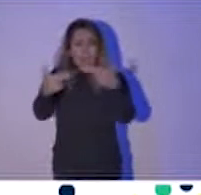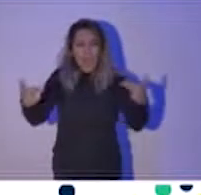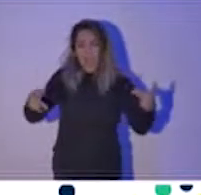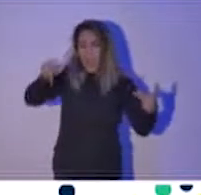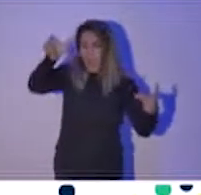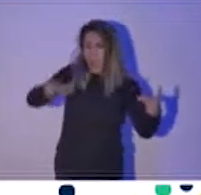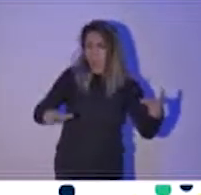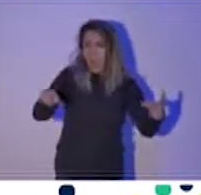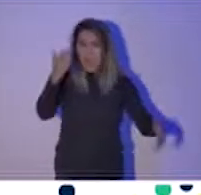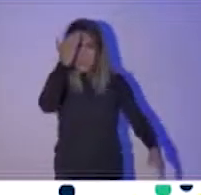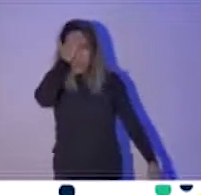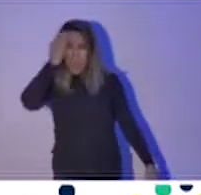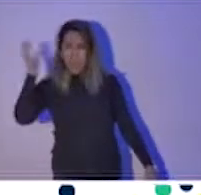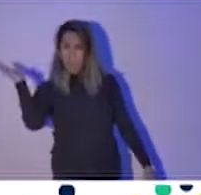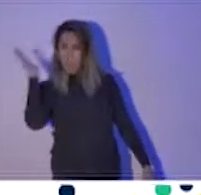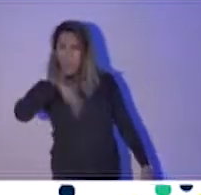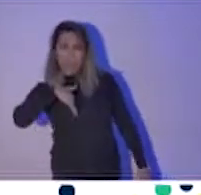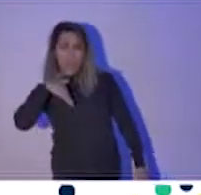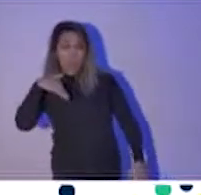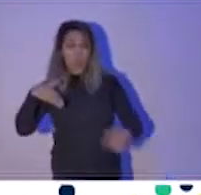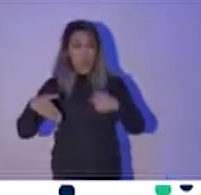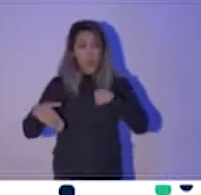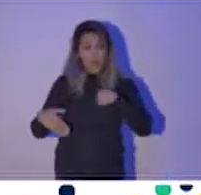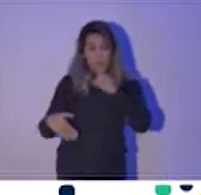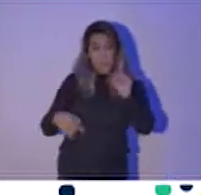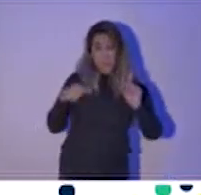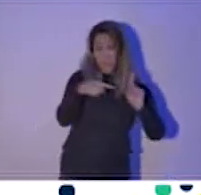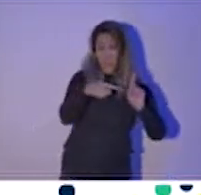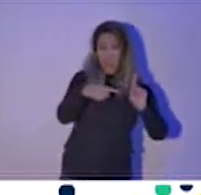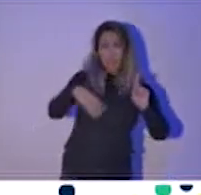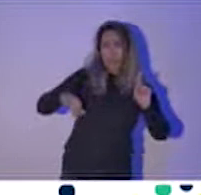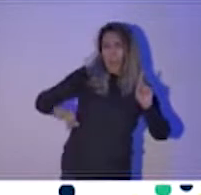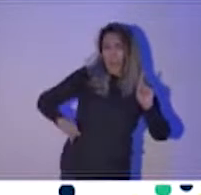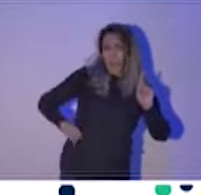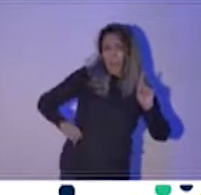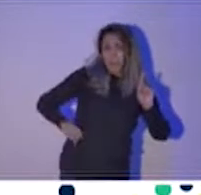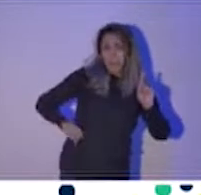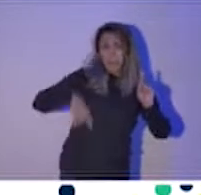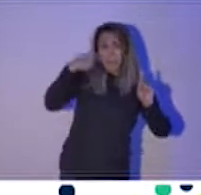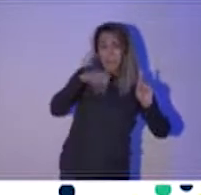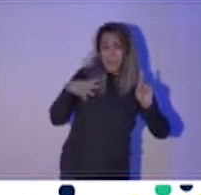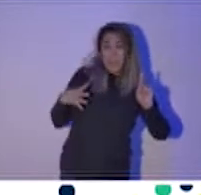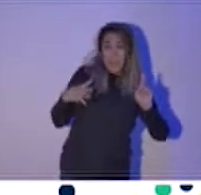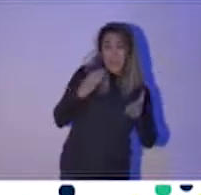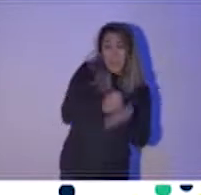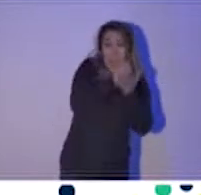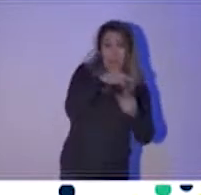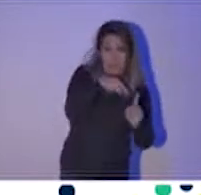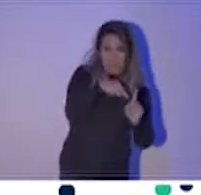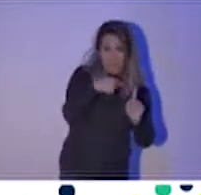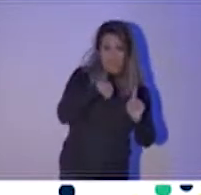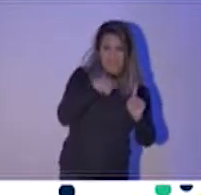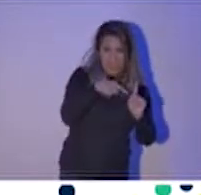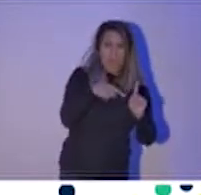pelo Pluffit, o fantasminha. E foi assim que eu fiz duas coisas na vida. Entrei